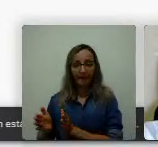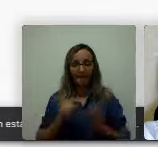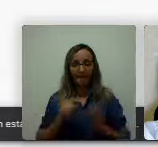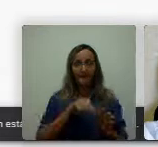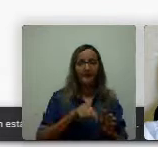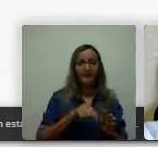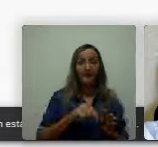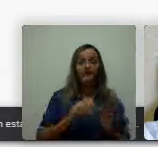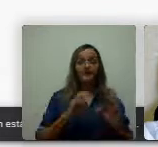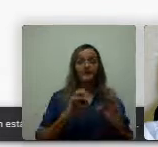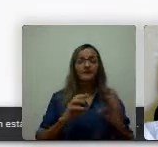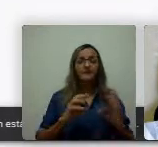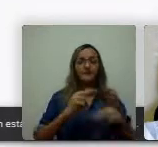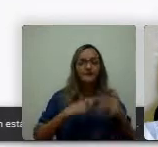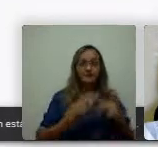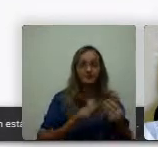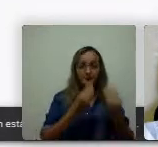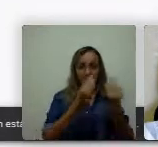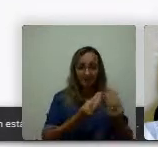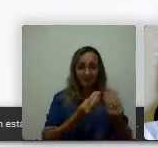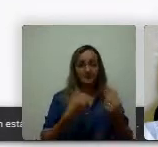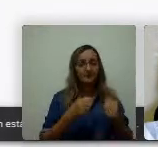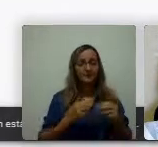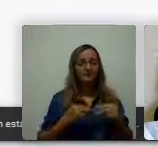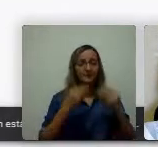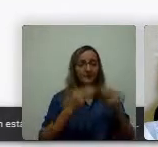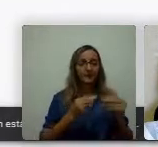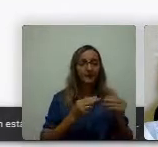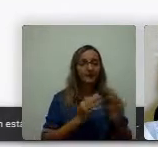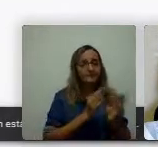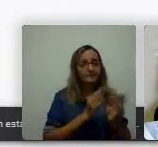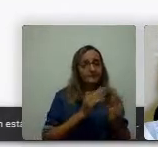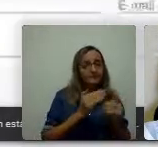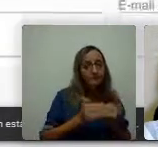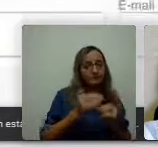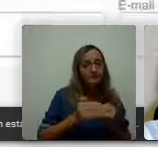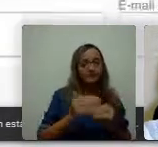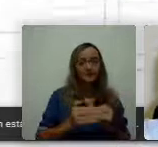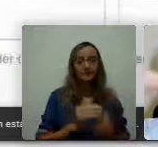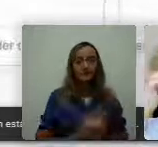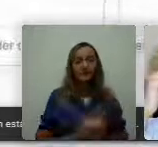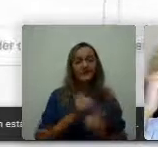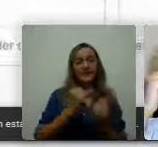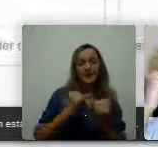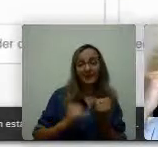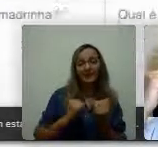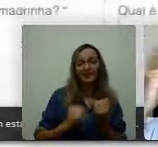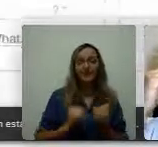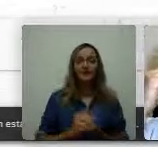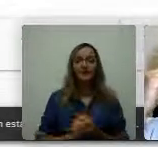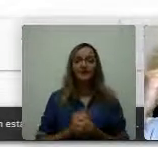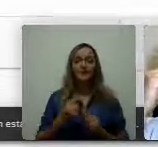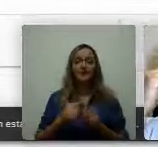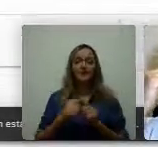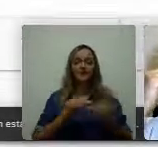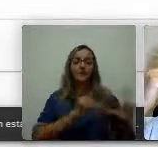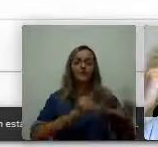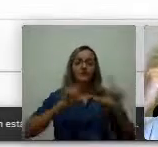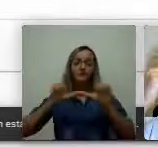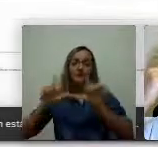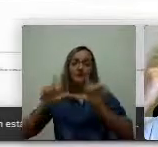Então, basicamente, as entregas que a gente tem, então, ideação, prototipagem e pitch, as equipes vão preencher, então, eles preenchem ali o nome dos integrantes, e